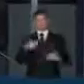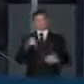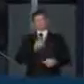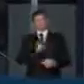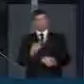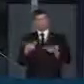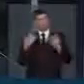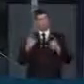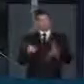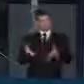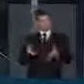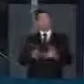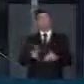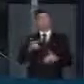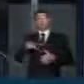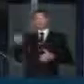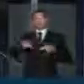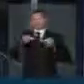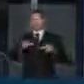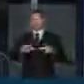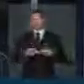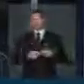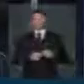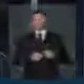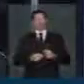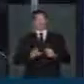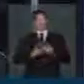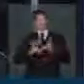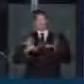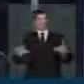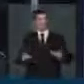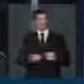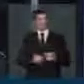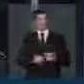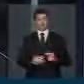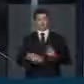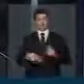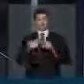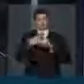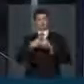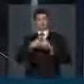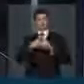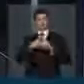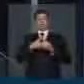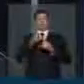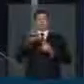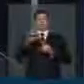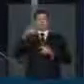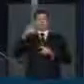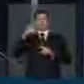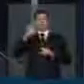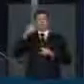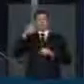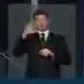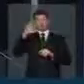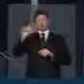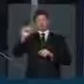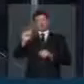projetos submete a isso, e o outro projeto autoriza aumentos apenas pelo IPCA,